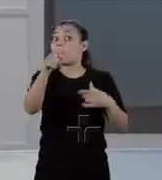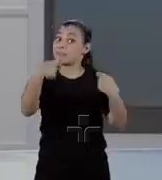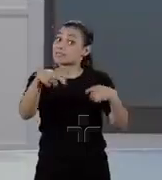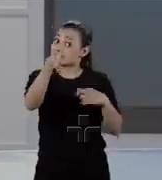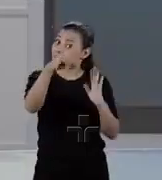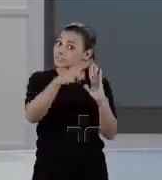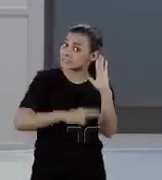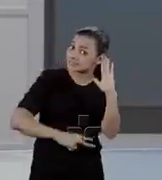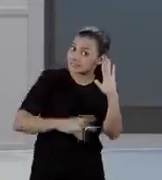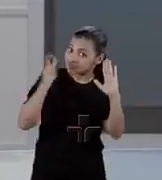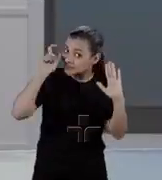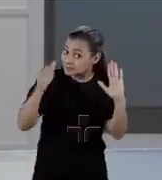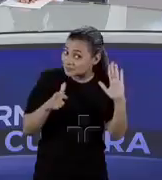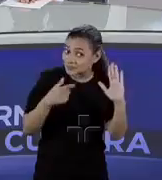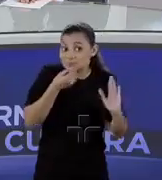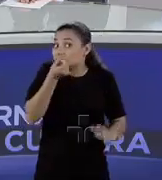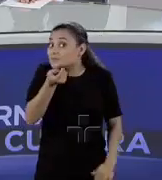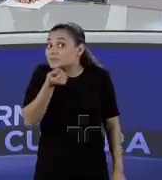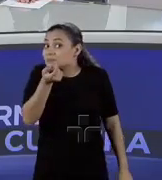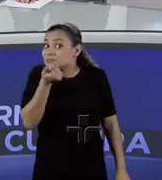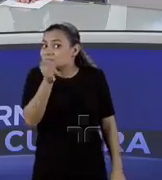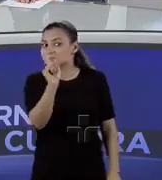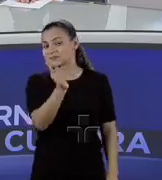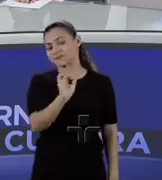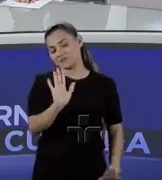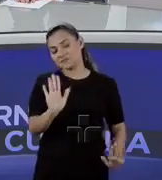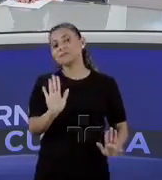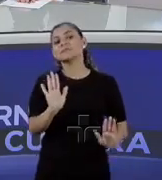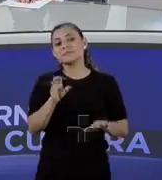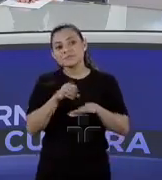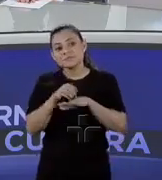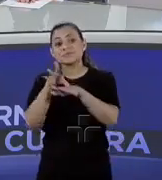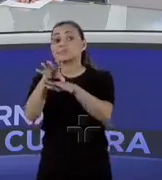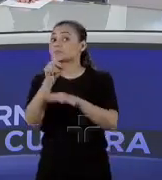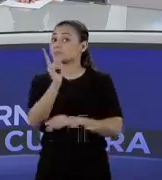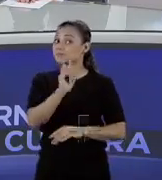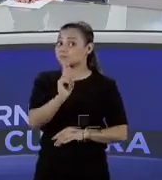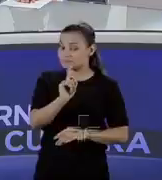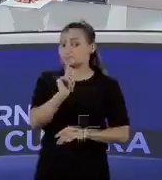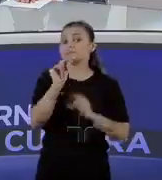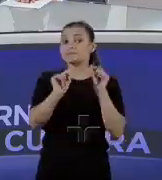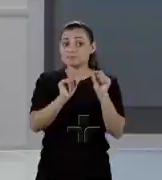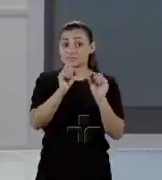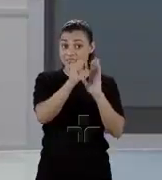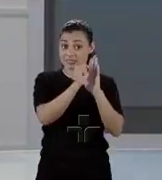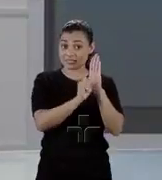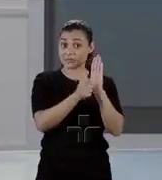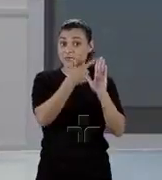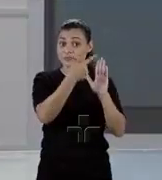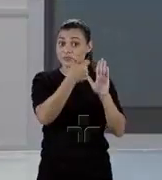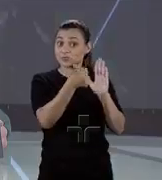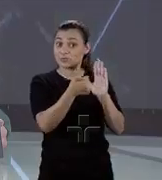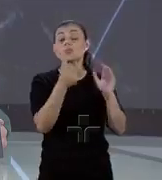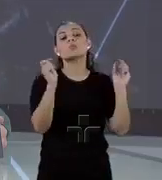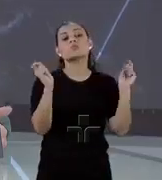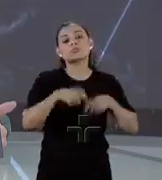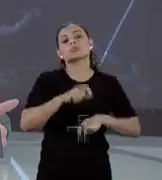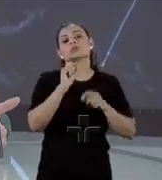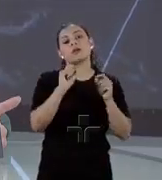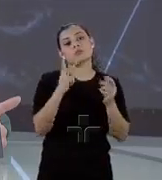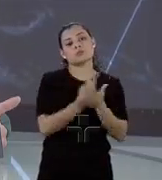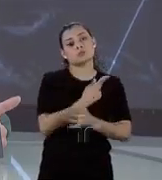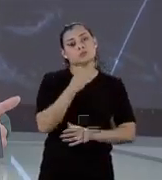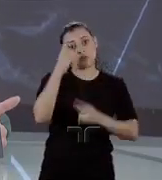livro. Spoiler, né? não? Não vou dar spoiler, com certas características que apontam que o século XXI pode vir a ser um século violento também. Muito bem, obrigada